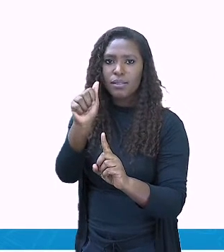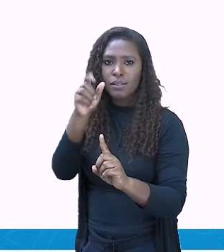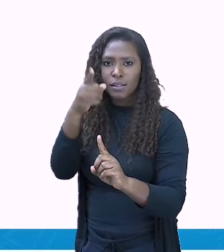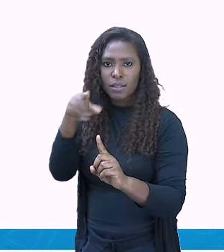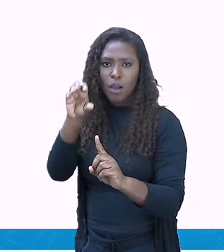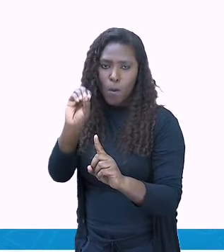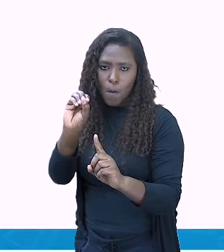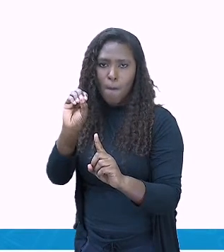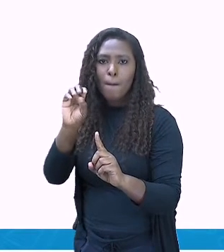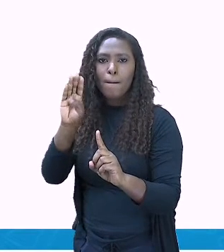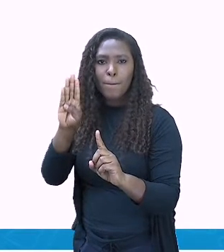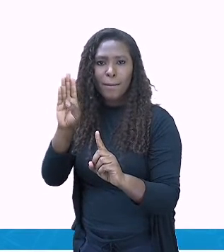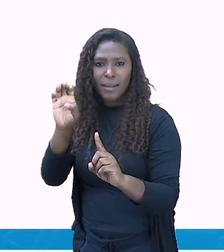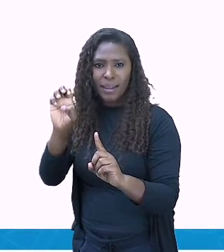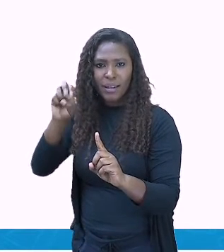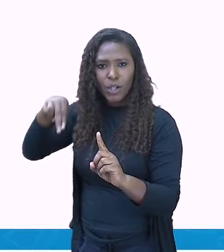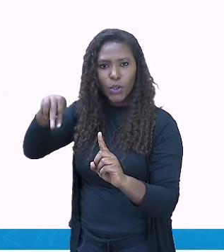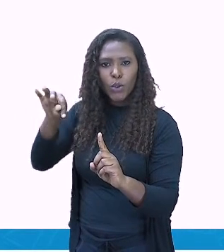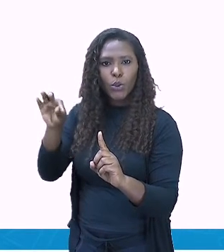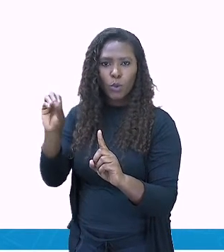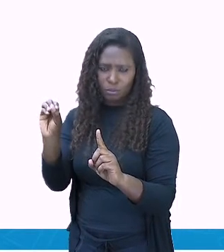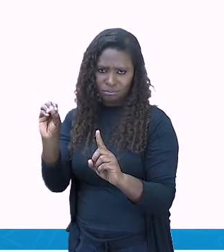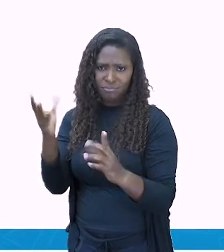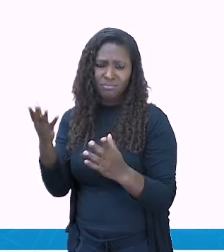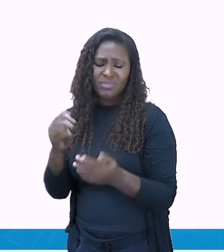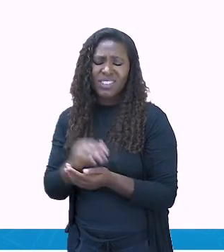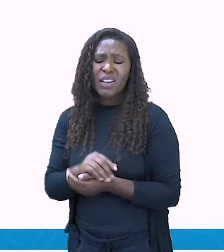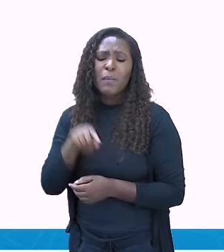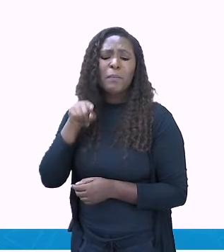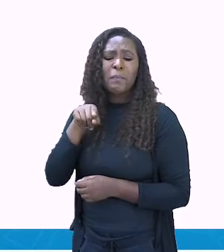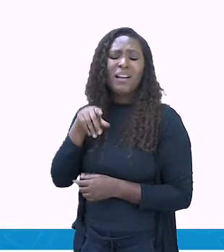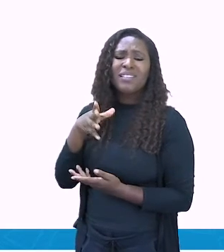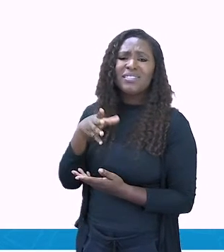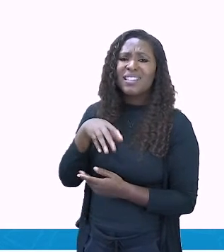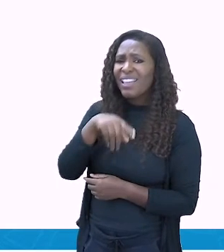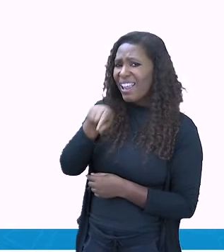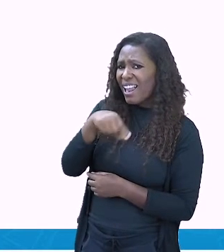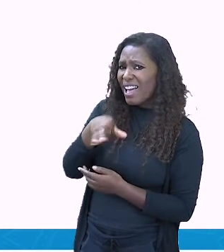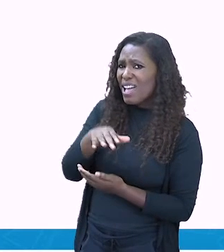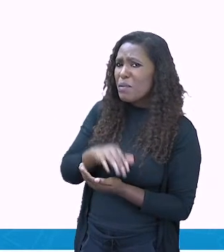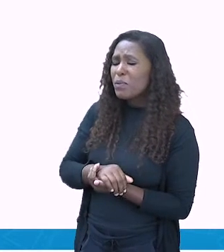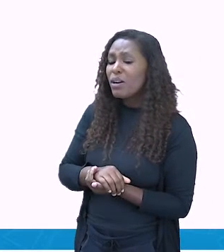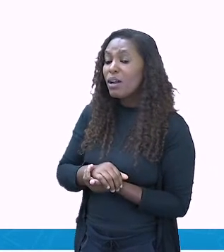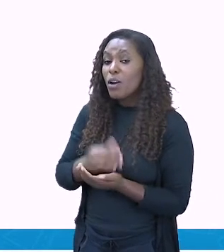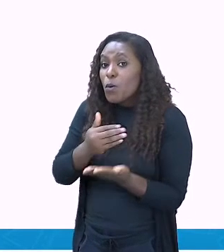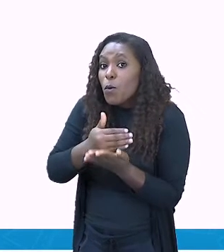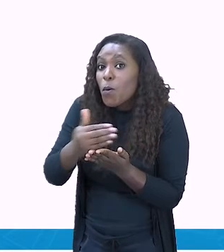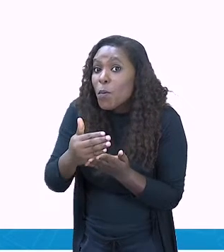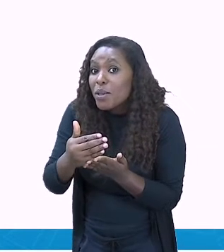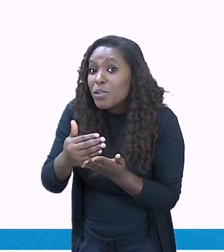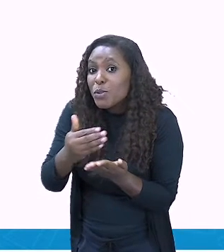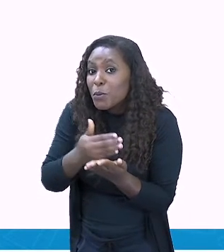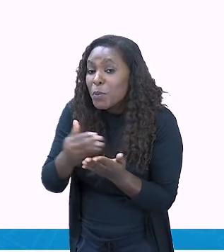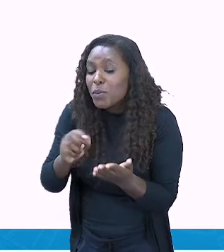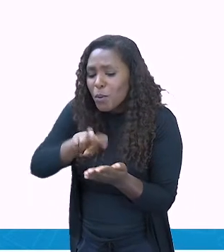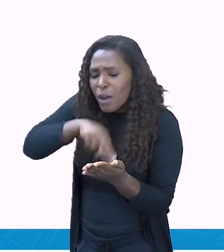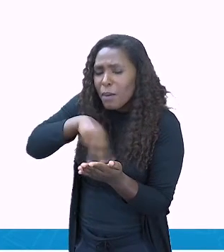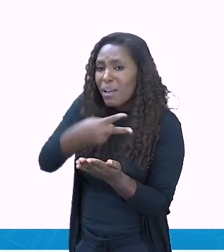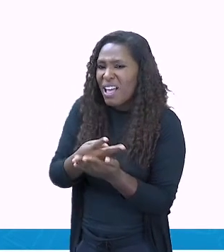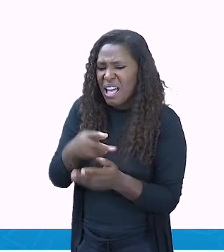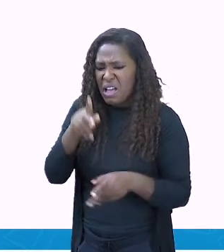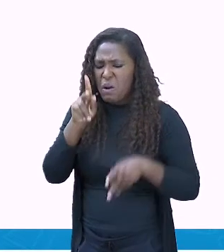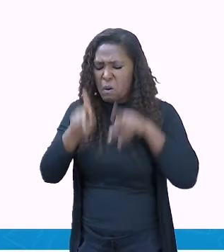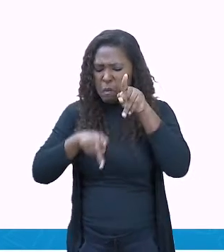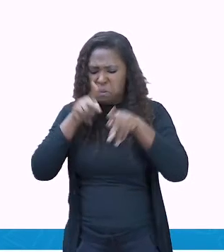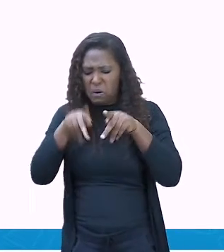época, as pessoas não aceitavam o rap, pois consideravam esse estilo musical como sendo